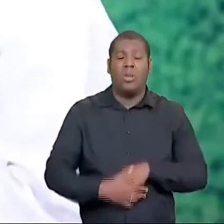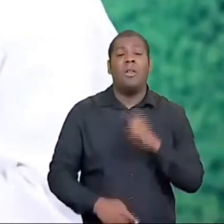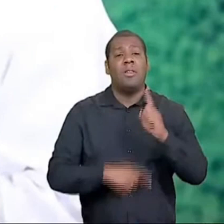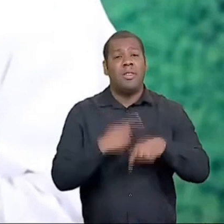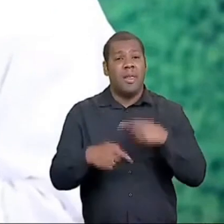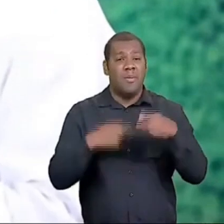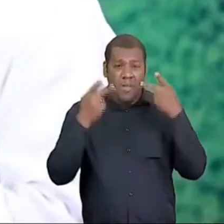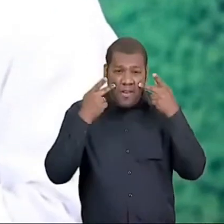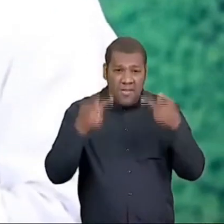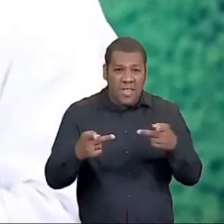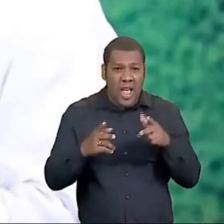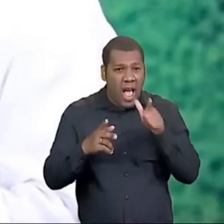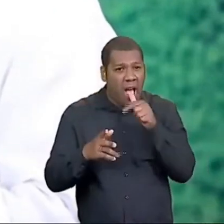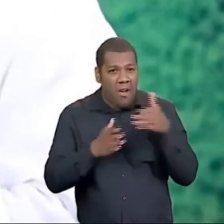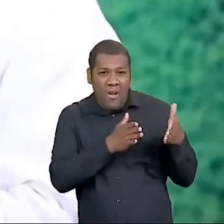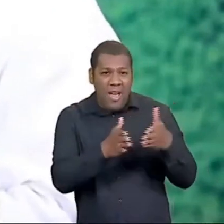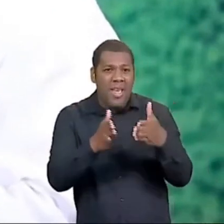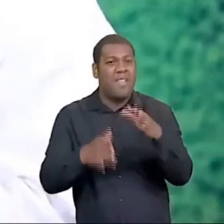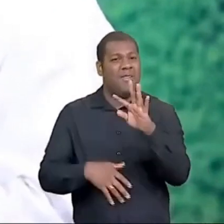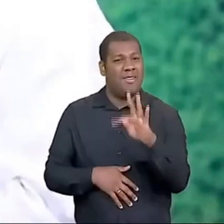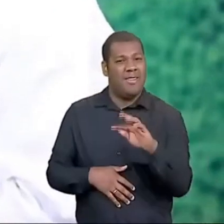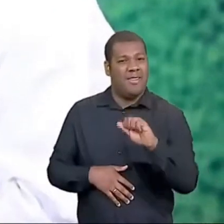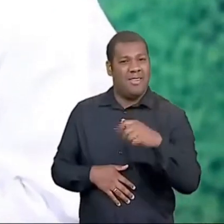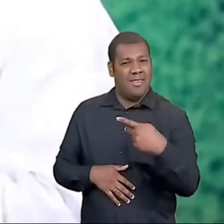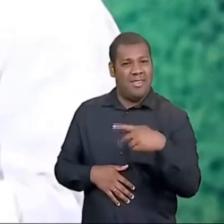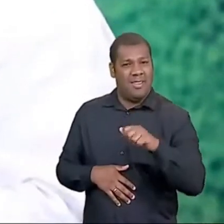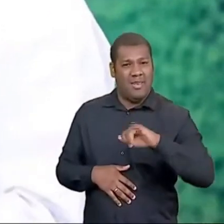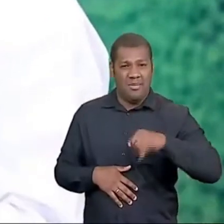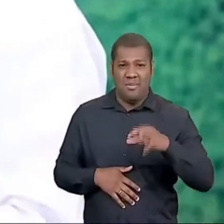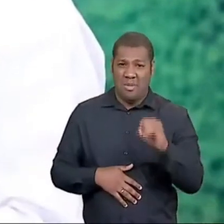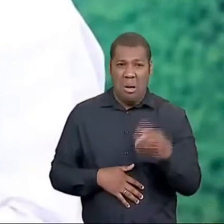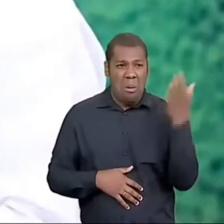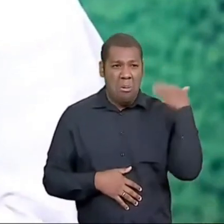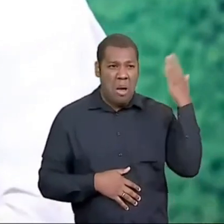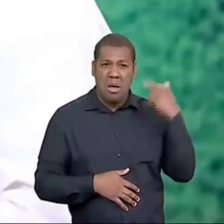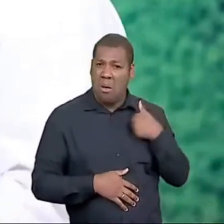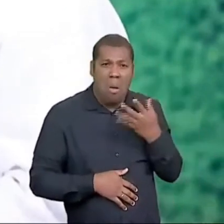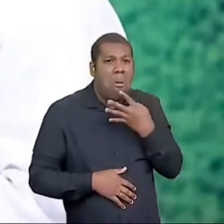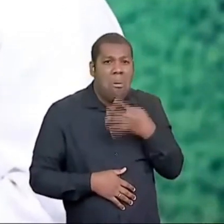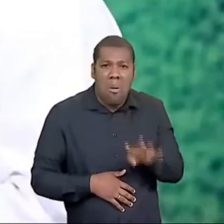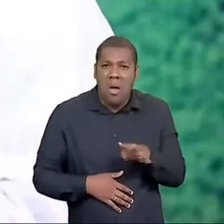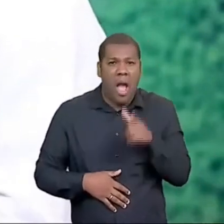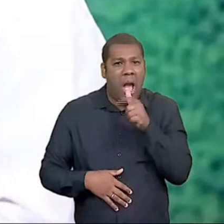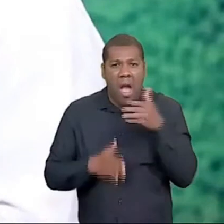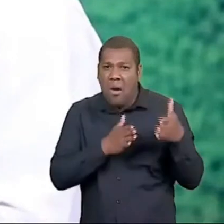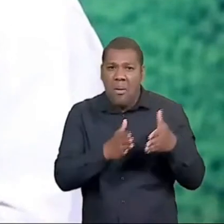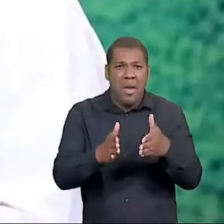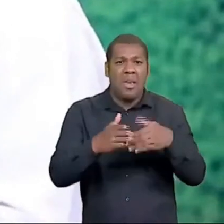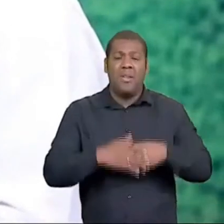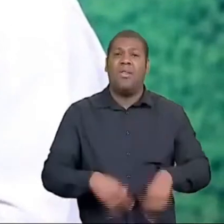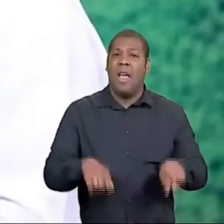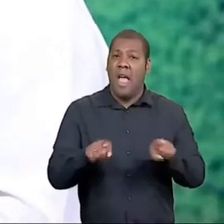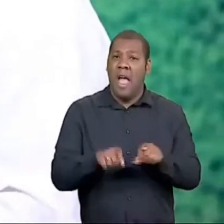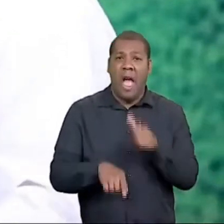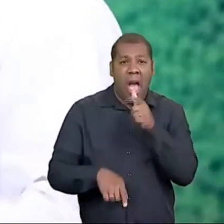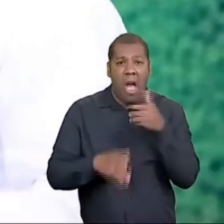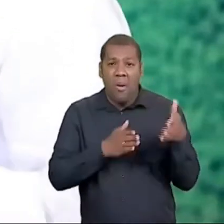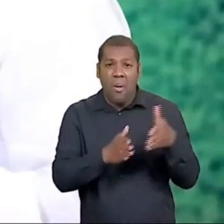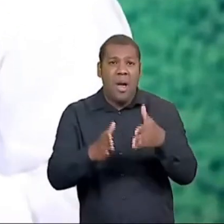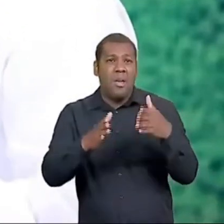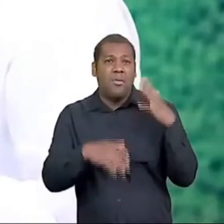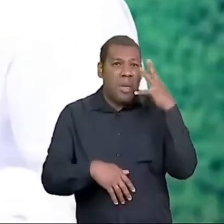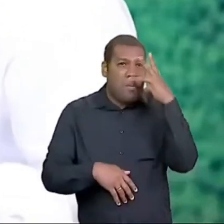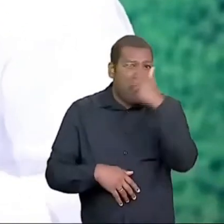não tinha noção do que são as praias do Tapajós, não tinha noção da largura do rio e não tinha noção da beleza. Uhum. Ou